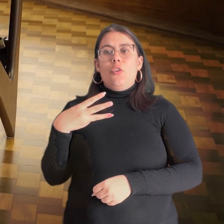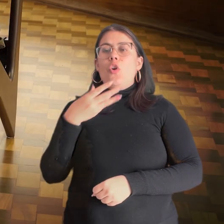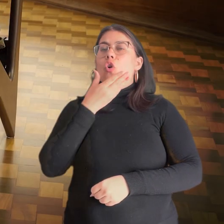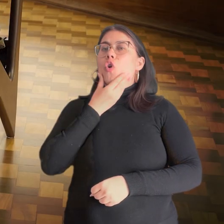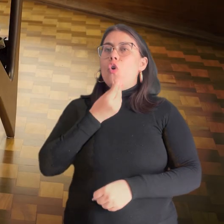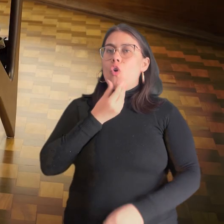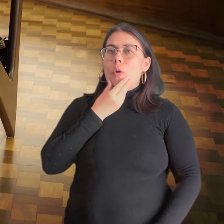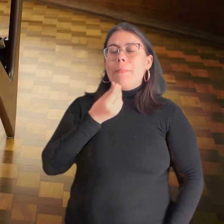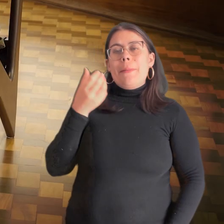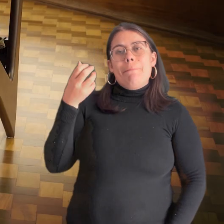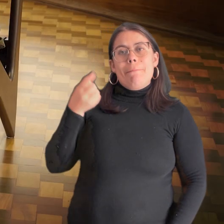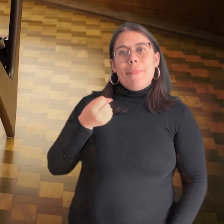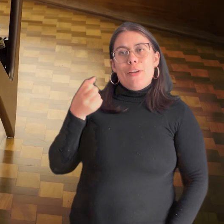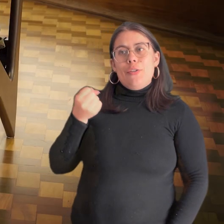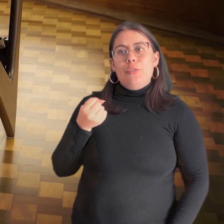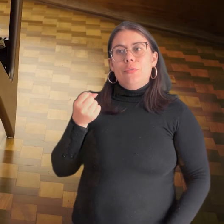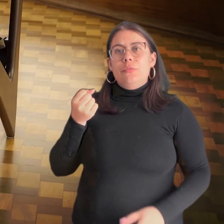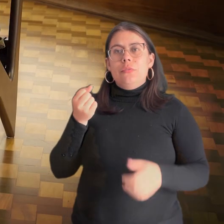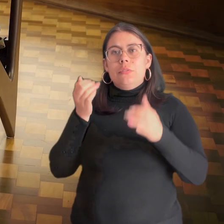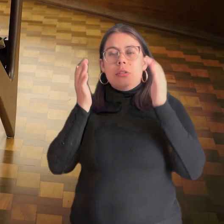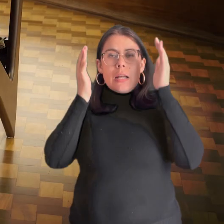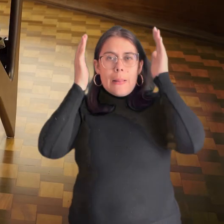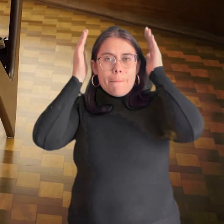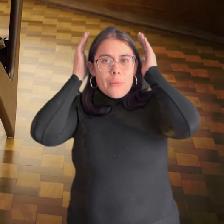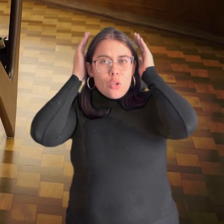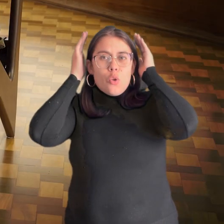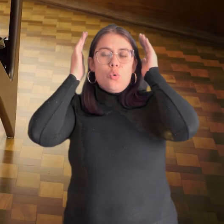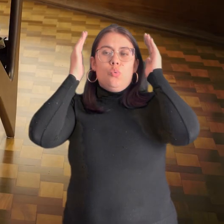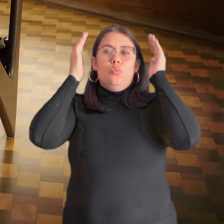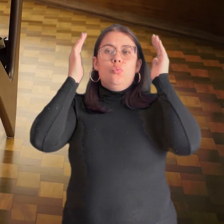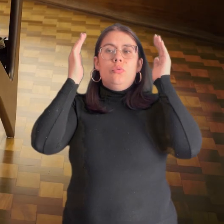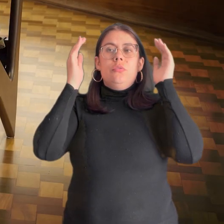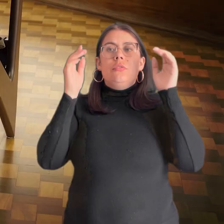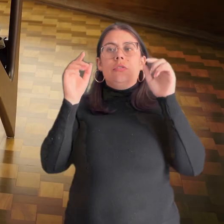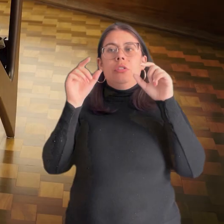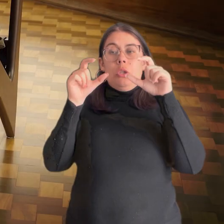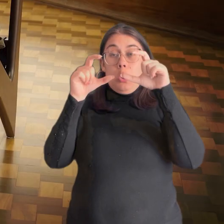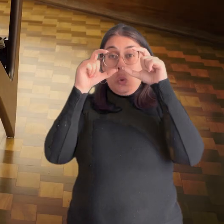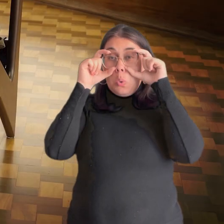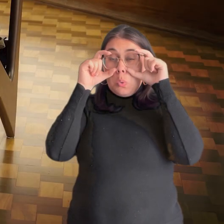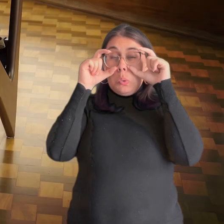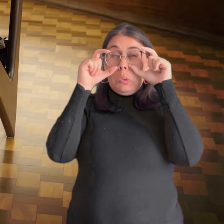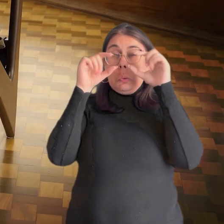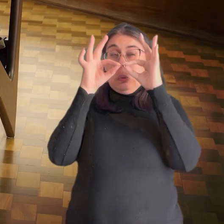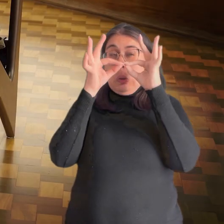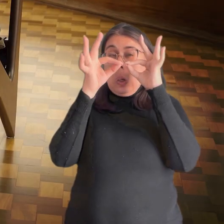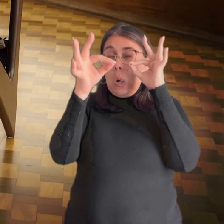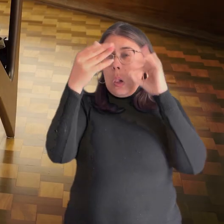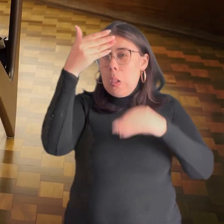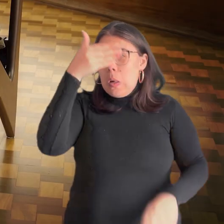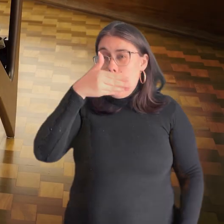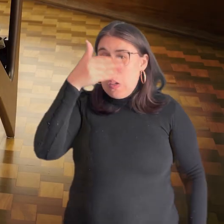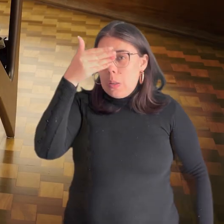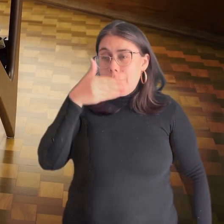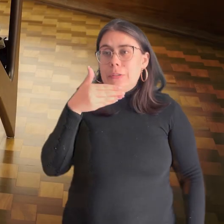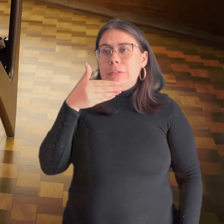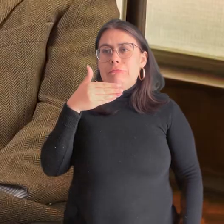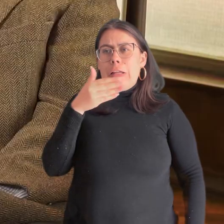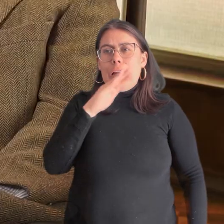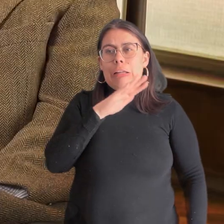homem, branco, cabelos curtos e míope, terrivelmente míope, desde